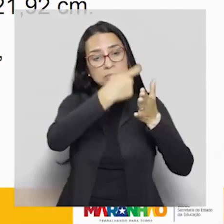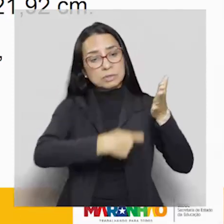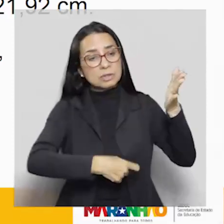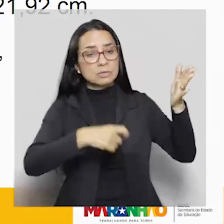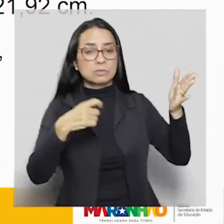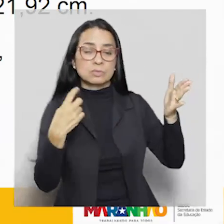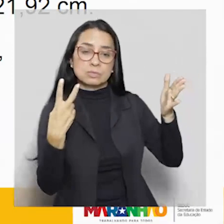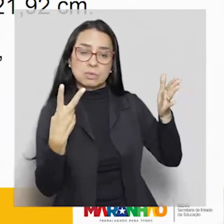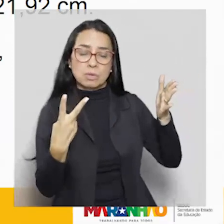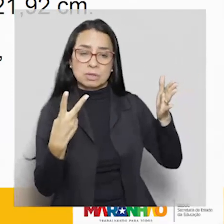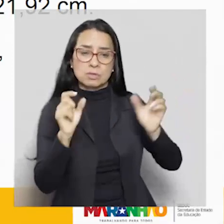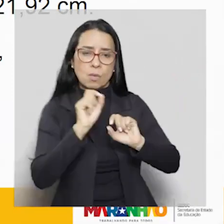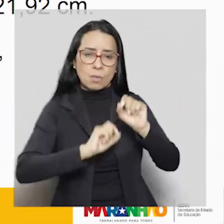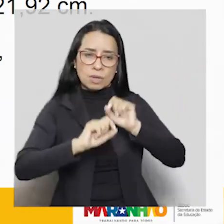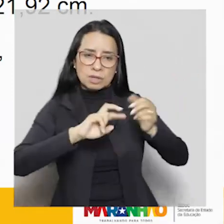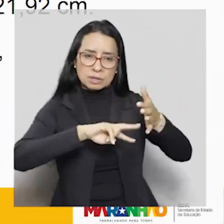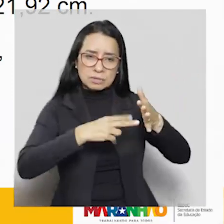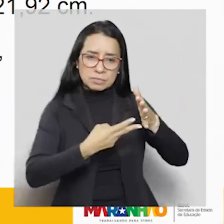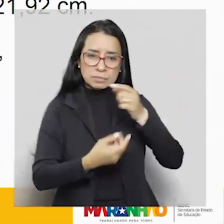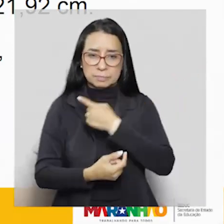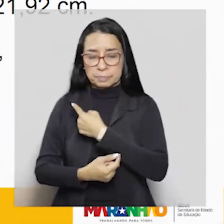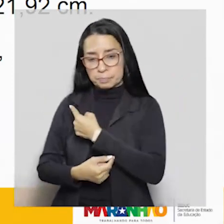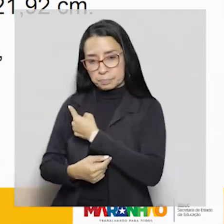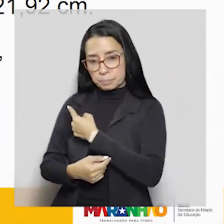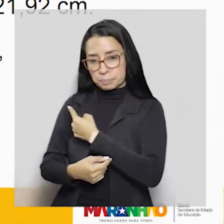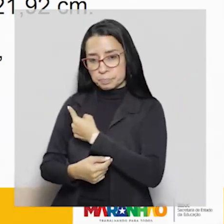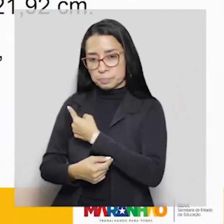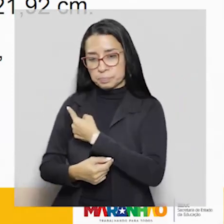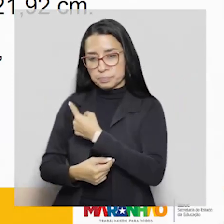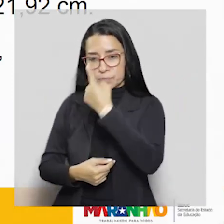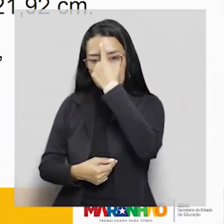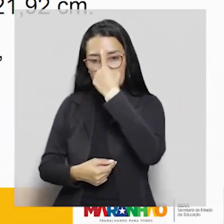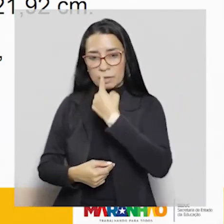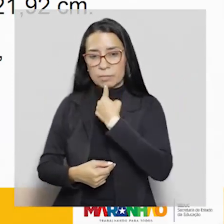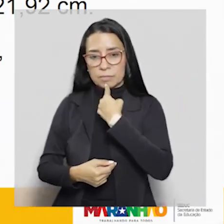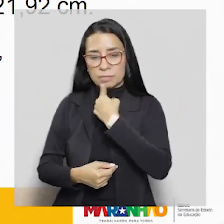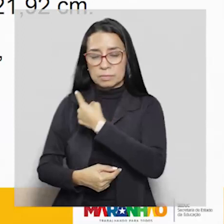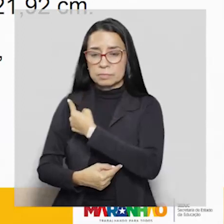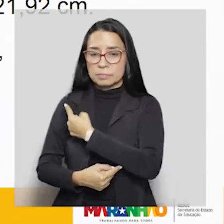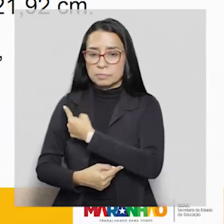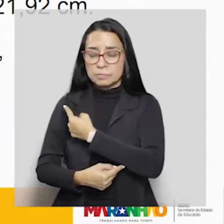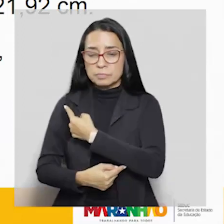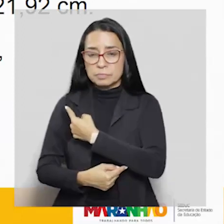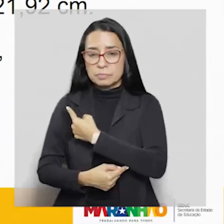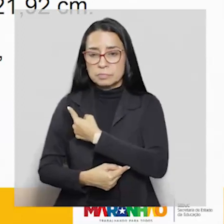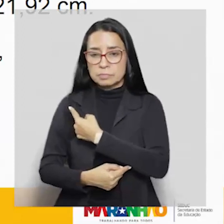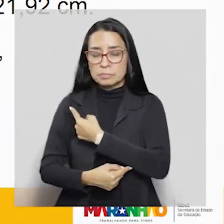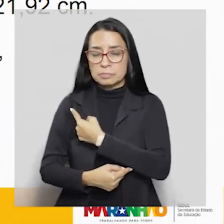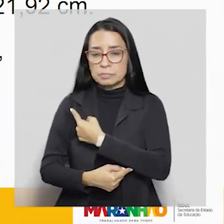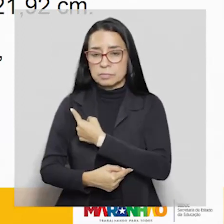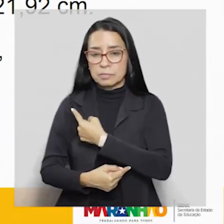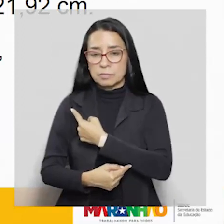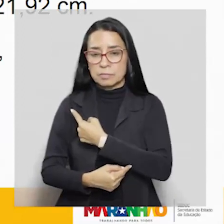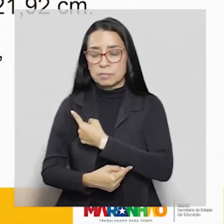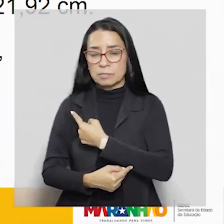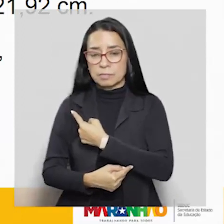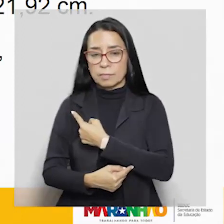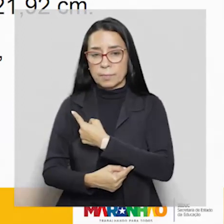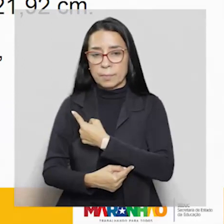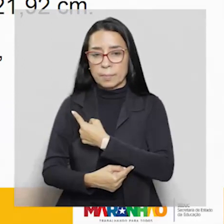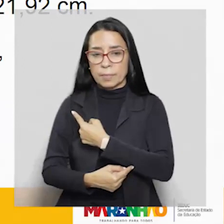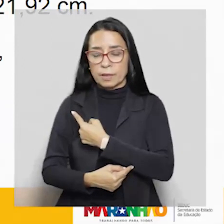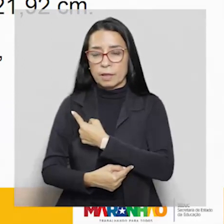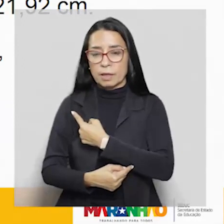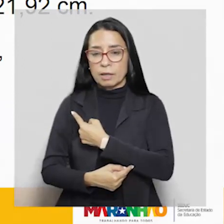2? Action Paint. Vic Muniz, o V é de Vic. Vic Muniz, segundo Hans Namuth, figuras